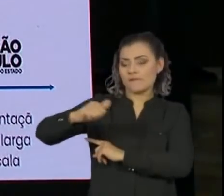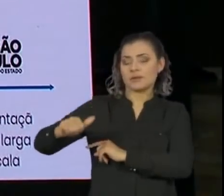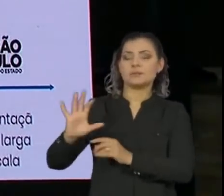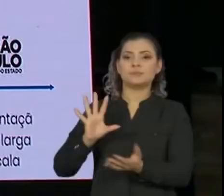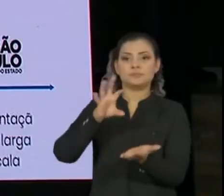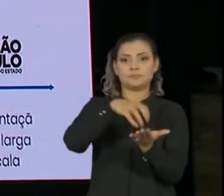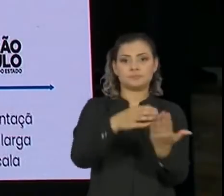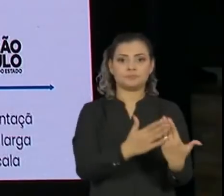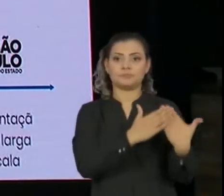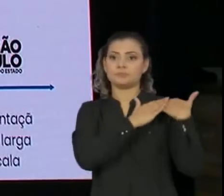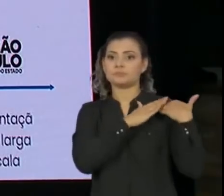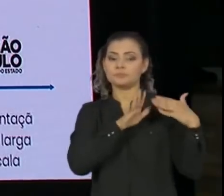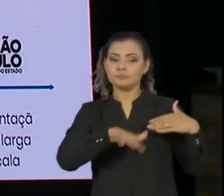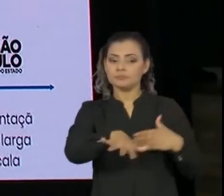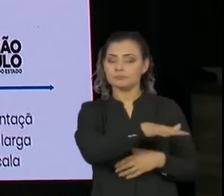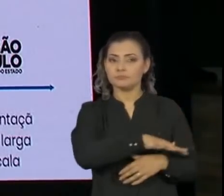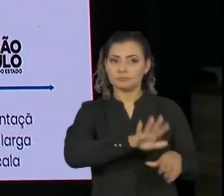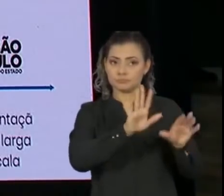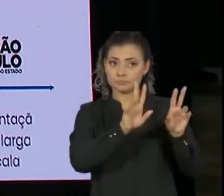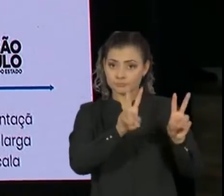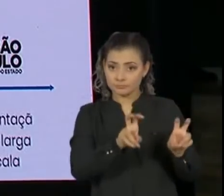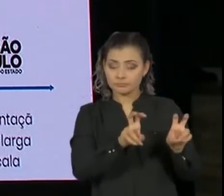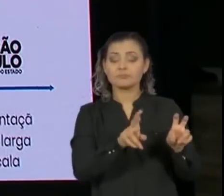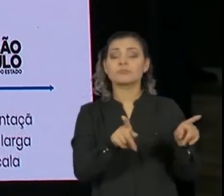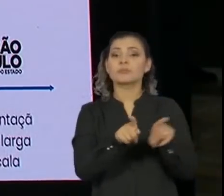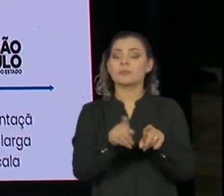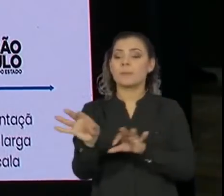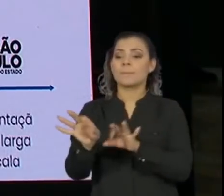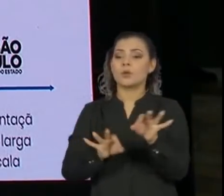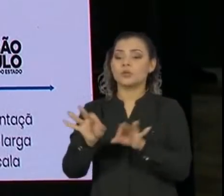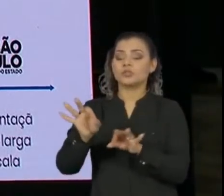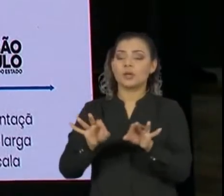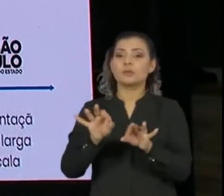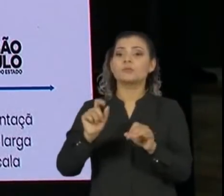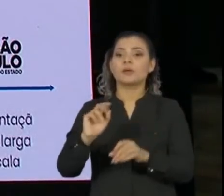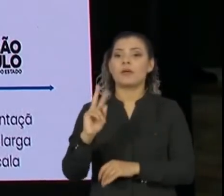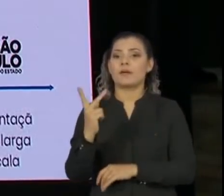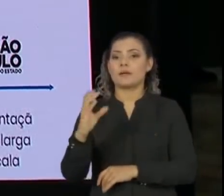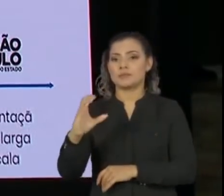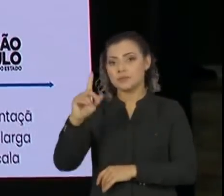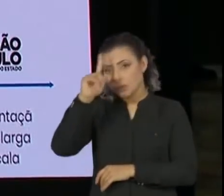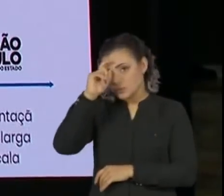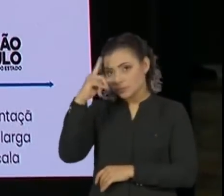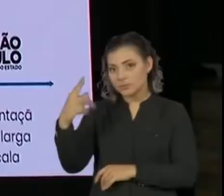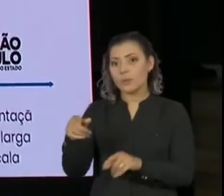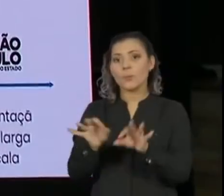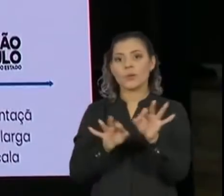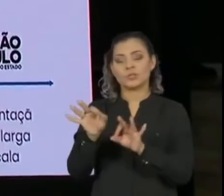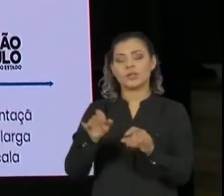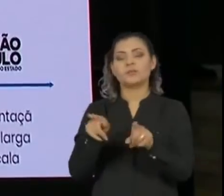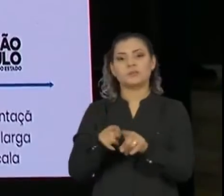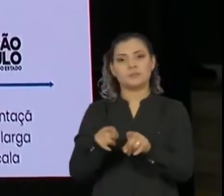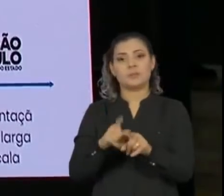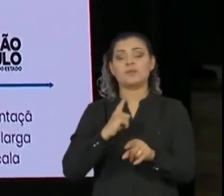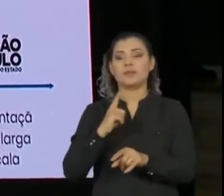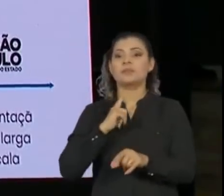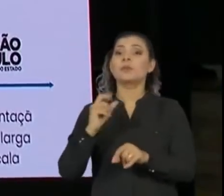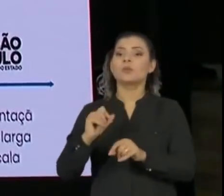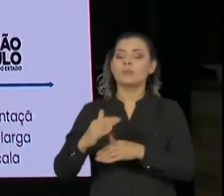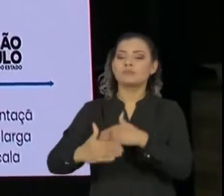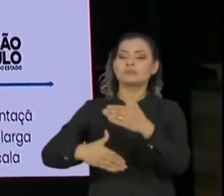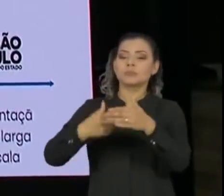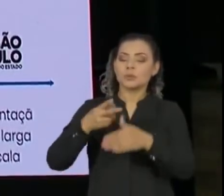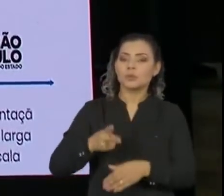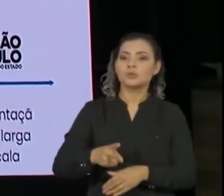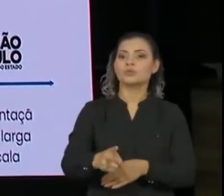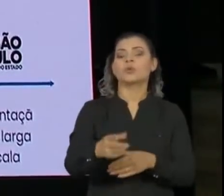entidades especializadas nesse tema e o projeto piloto realizado pelo HC para depois ter um apoio aqui de implantação